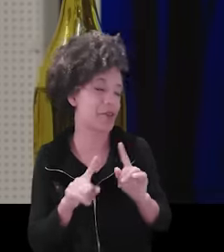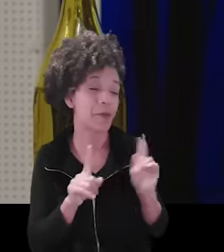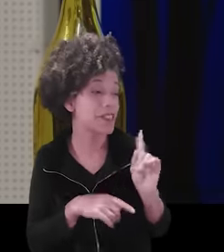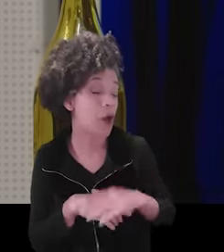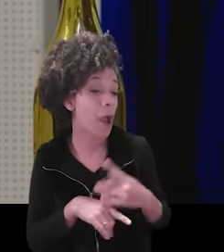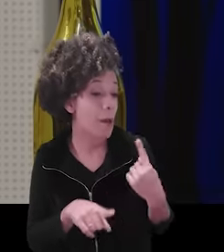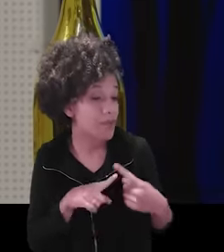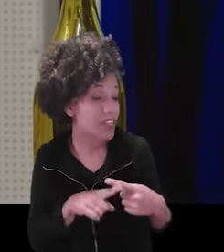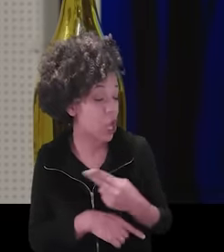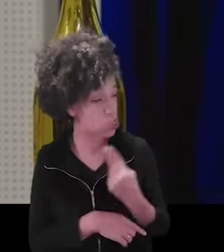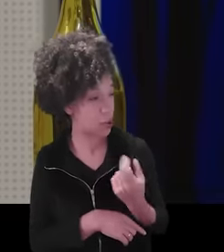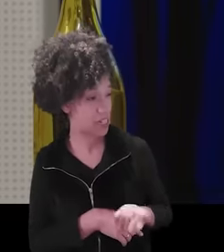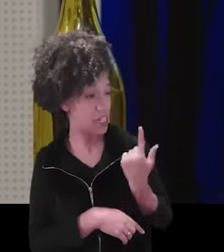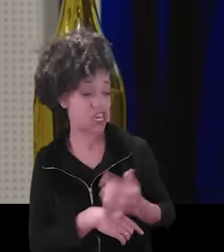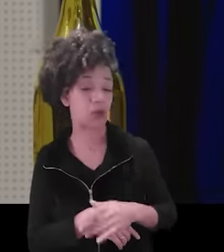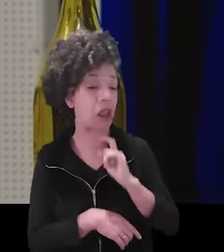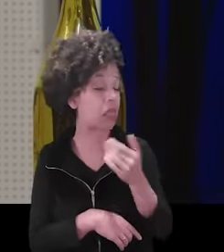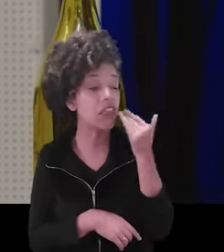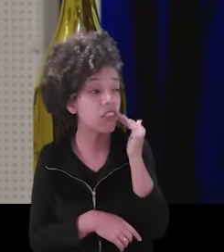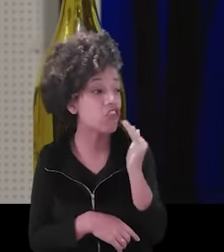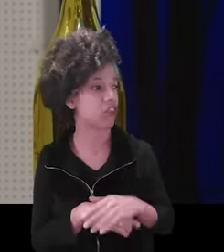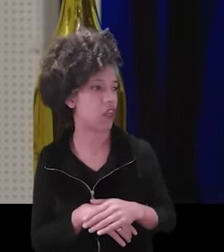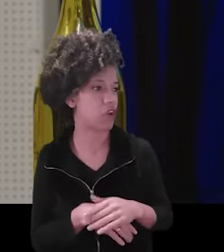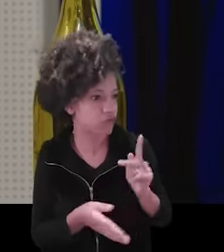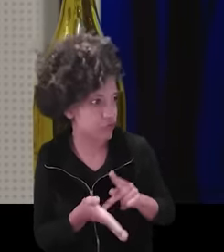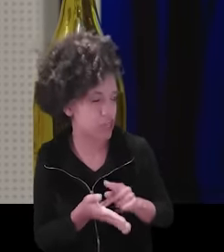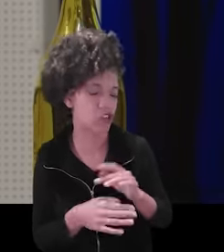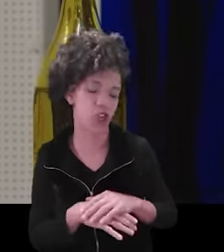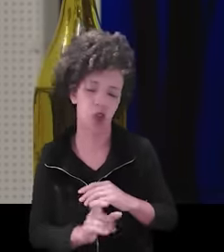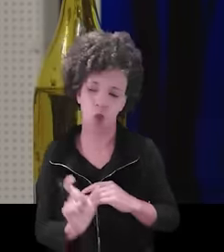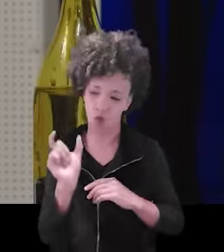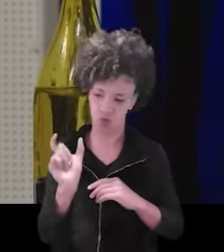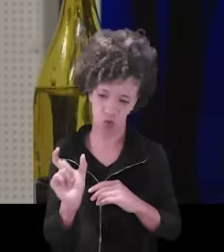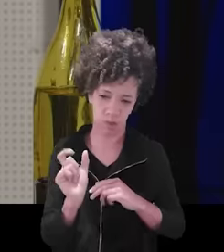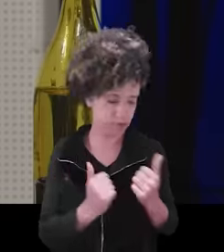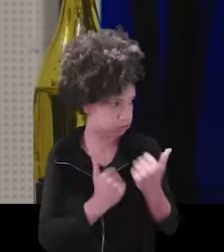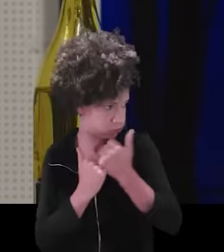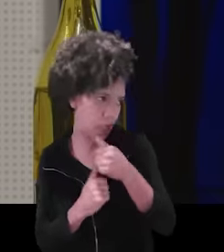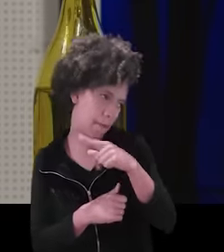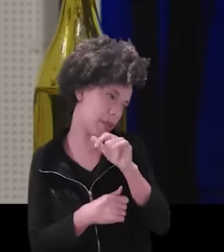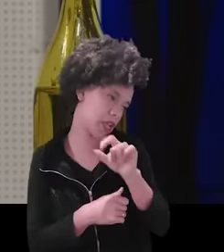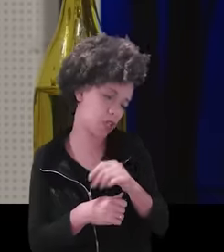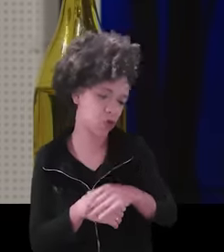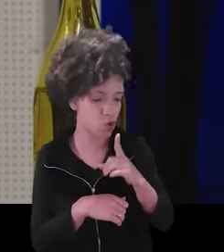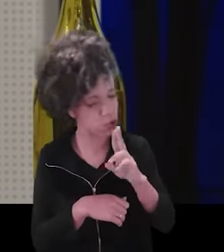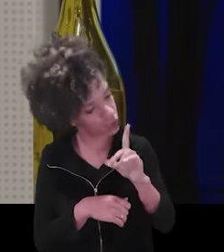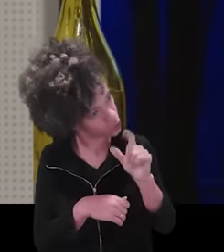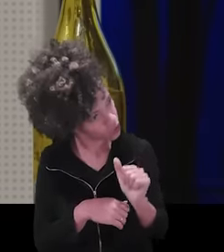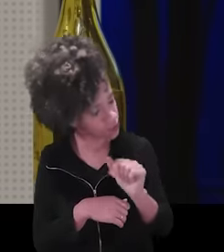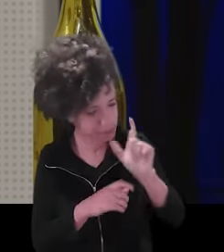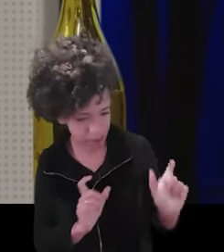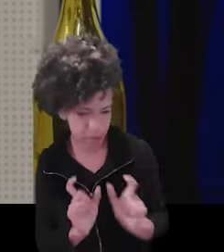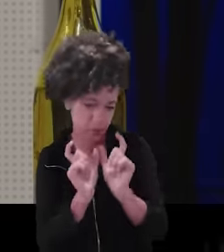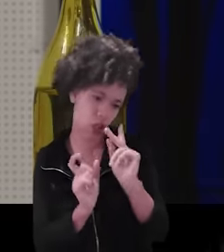é que o meu nome é tão estranho que ninguém entende o meu nome aí eu tive que pegar um o meu sobre uma um apelido que ficou